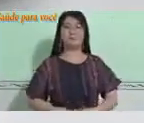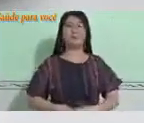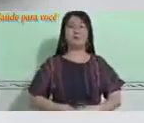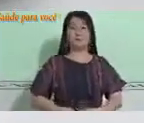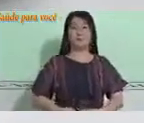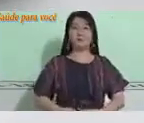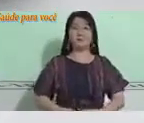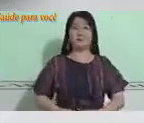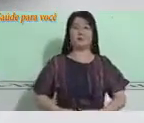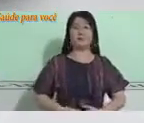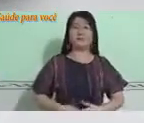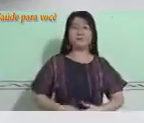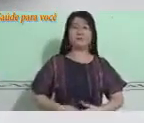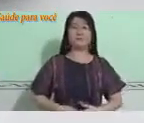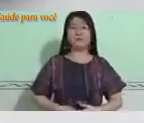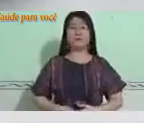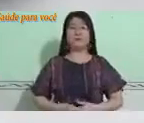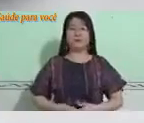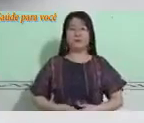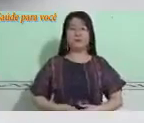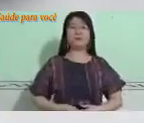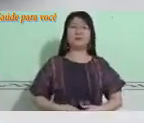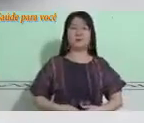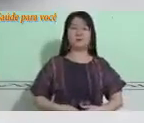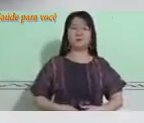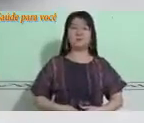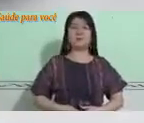GLOVOC é acento circunflexo,